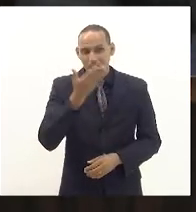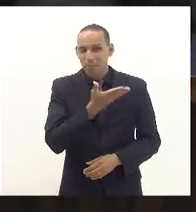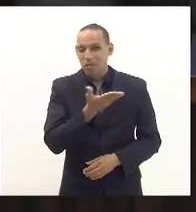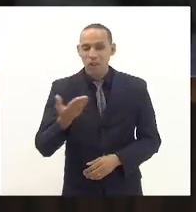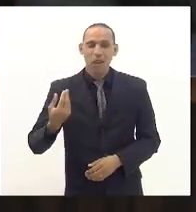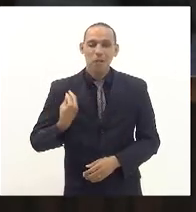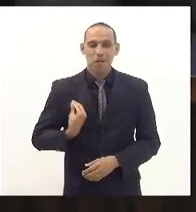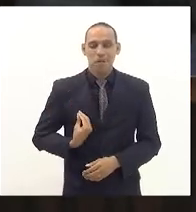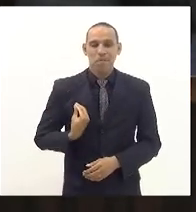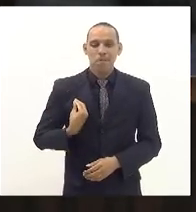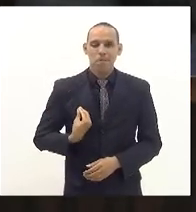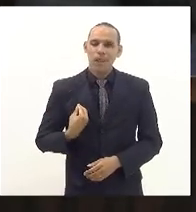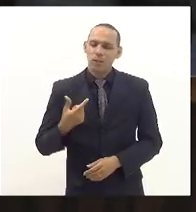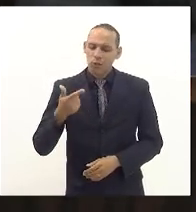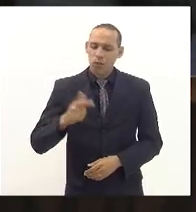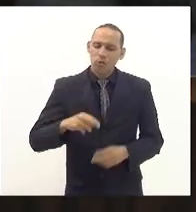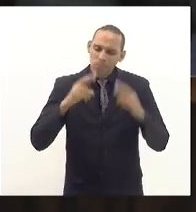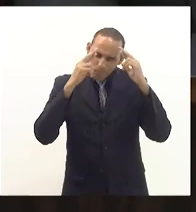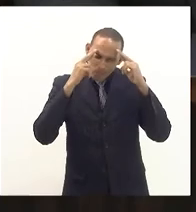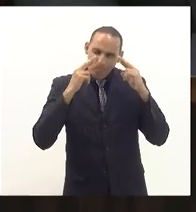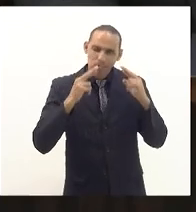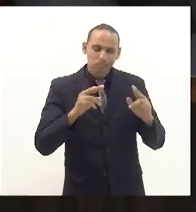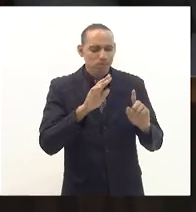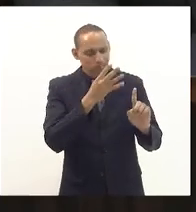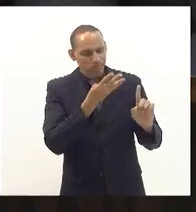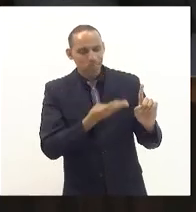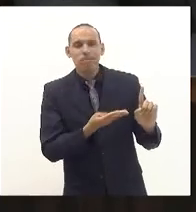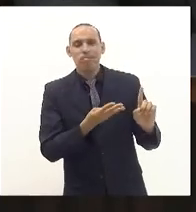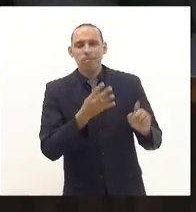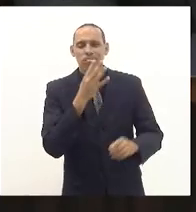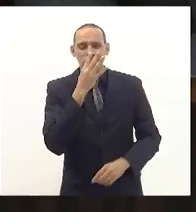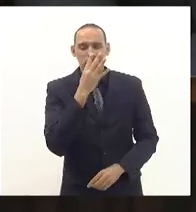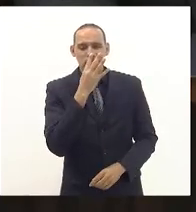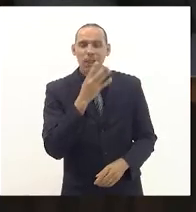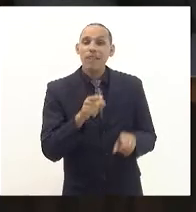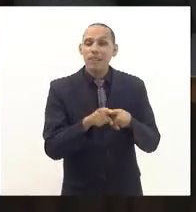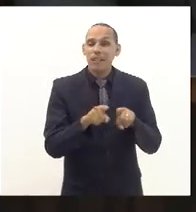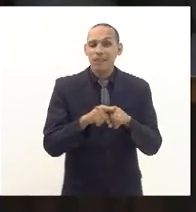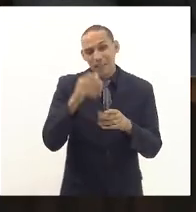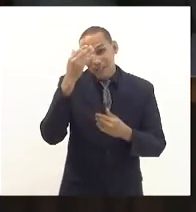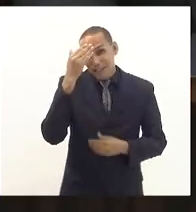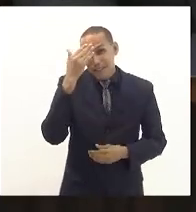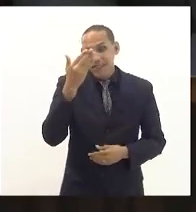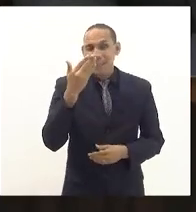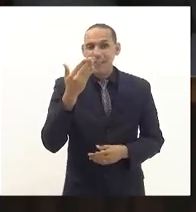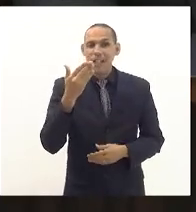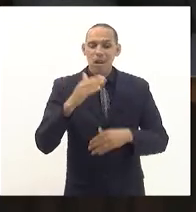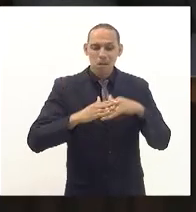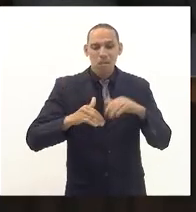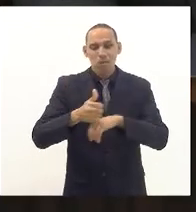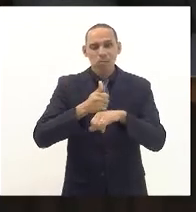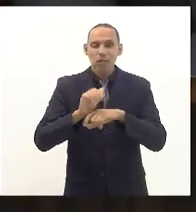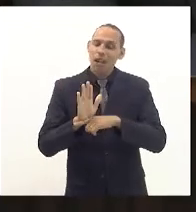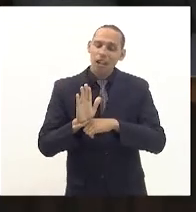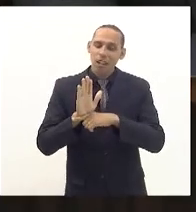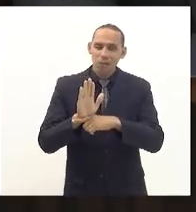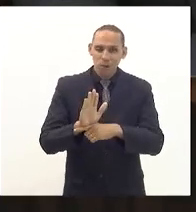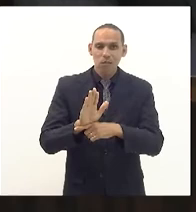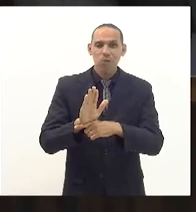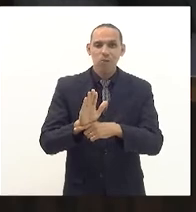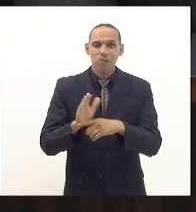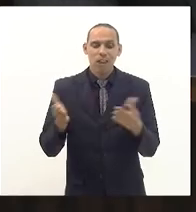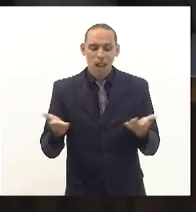presença de todos Rei terá o nosso respeito admiração homenageado de hoje também não posso deixar de agradecer aos profissionais que contribuíram para que essa